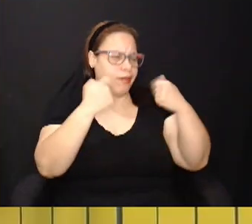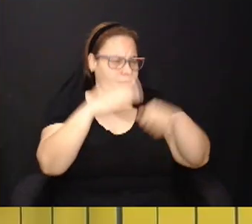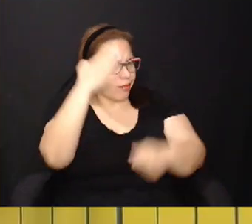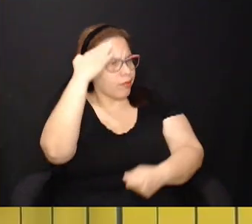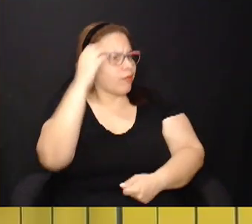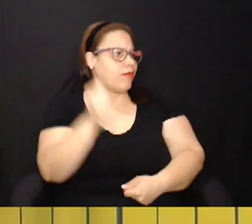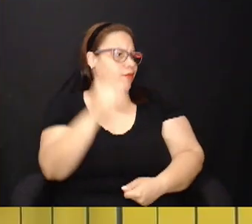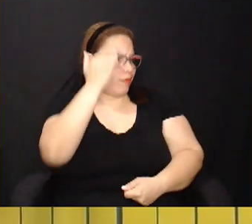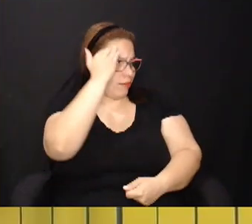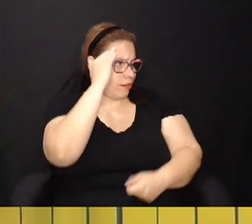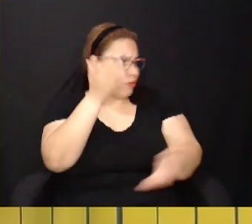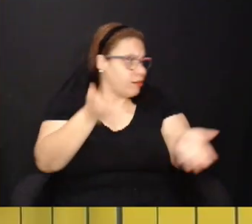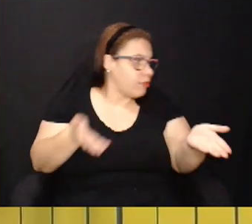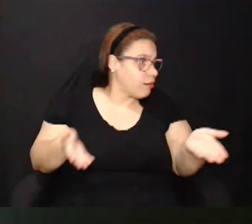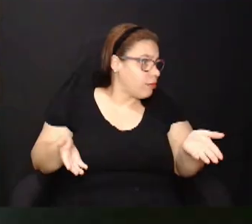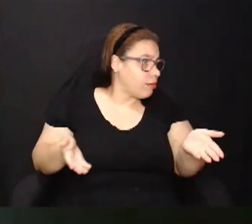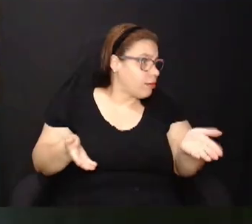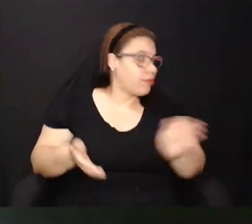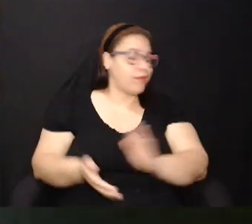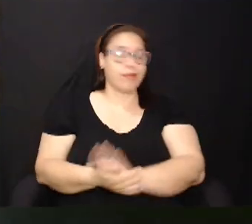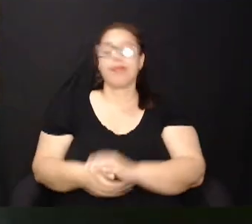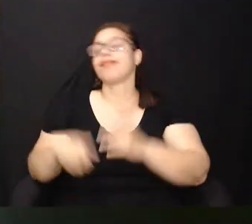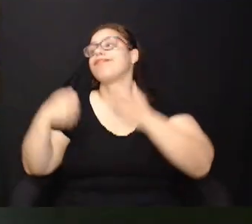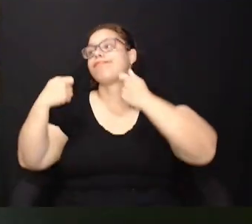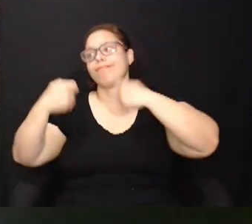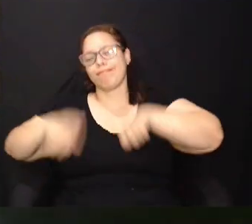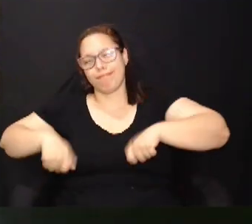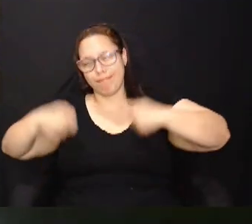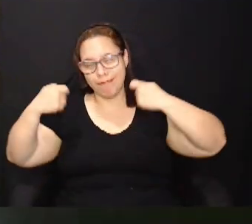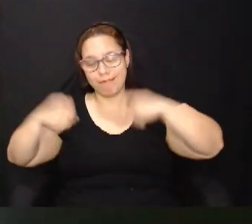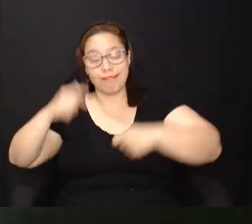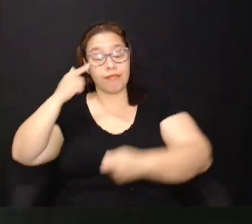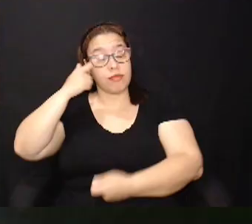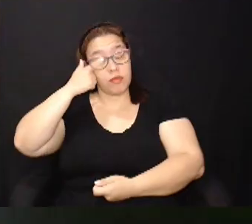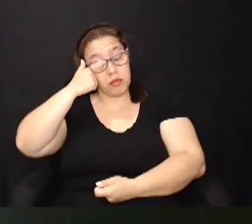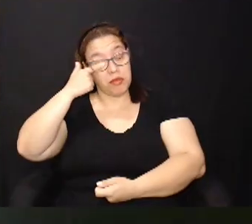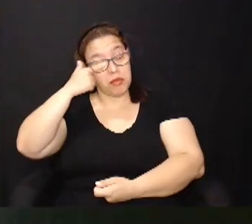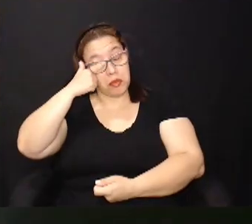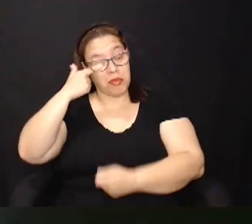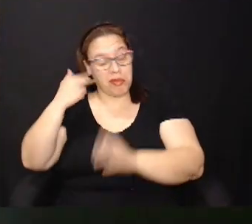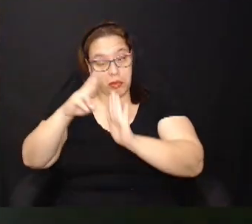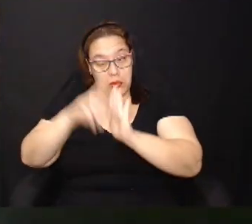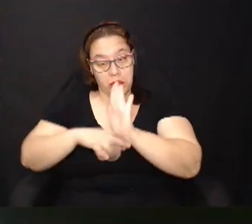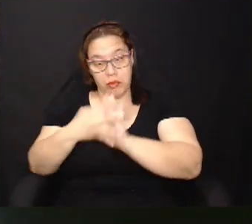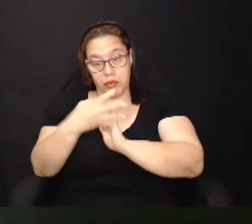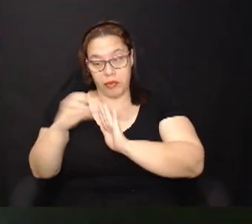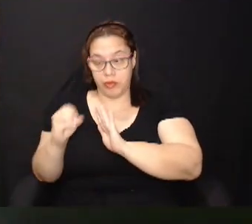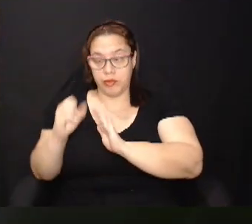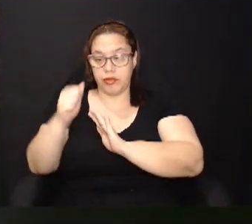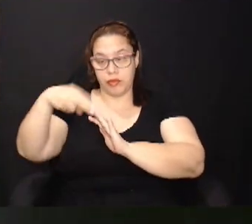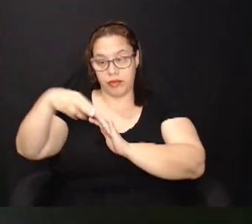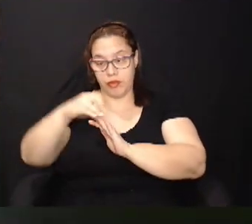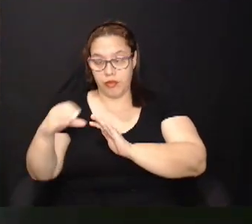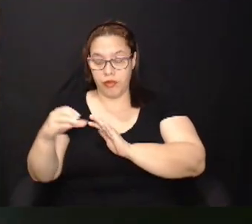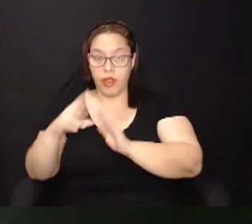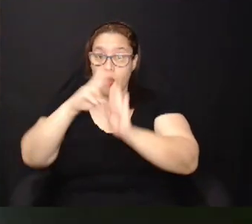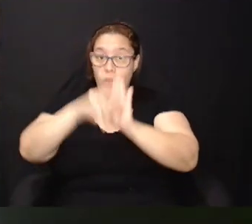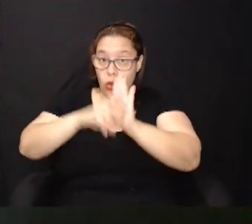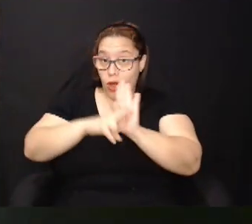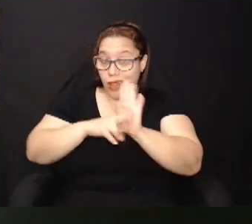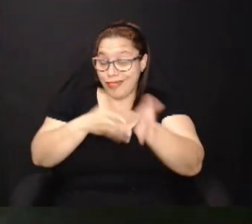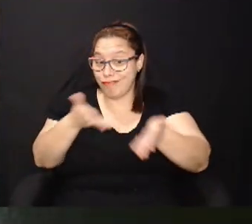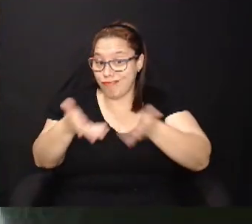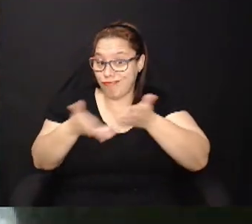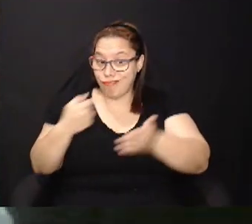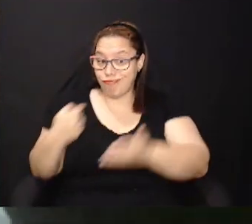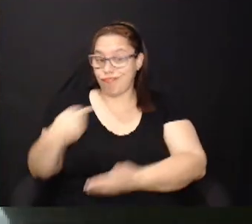sobre ela? Precisa demais. A resolução 400 da ANAC é como se fosse a regra do jogo para quem vai viajar de